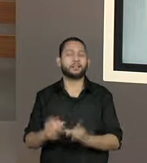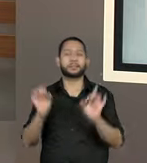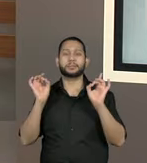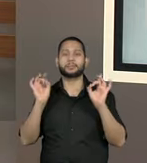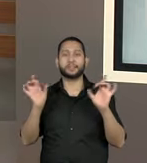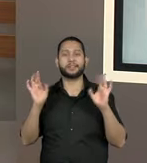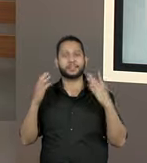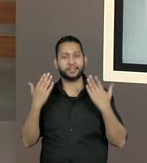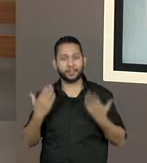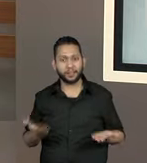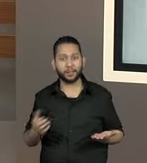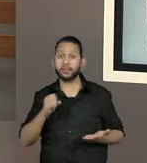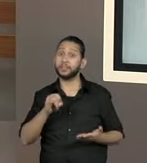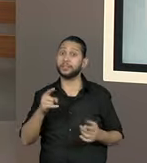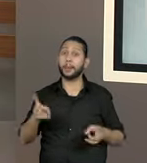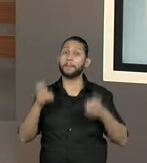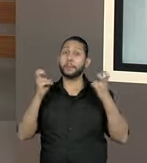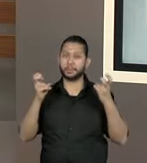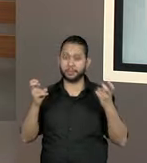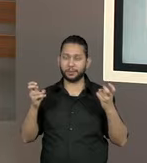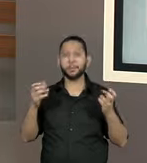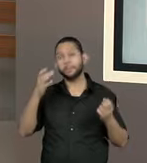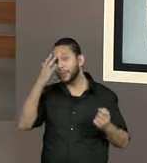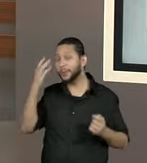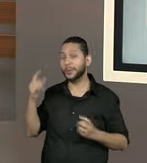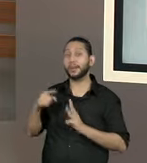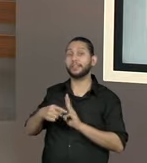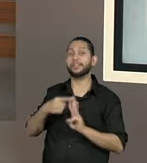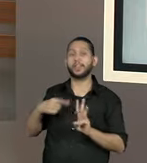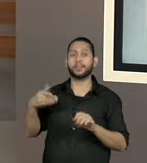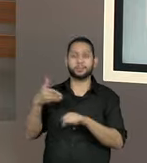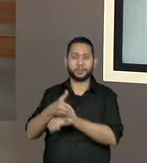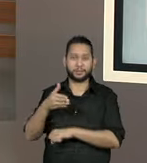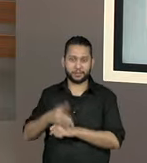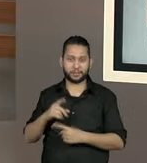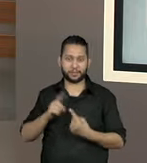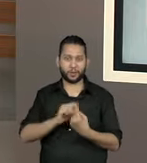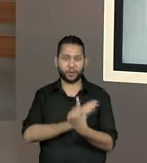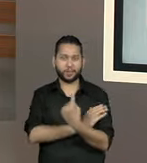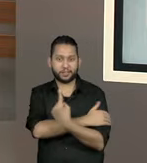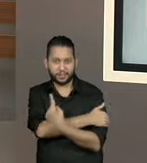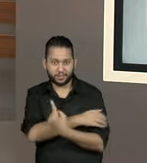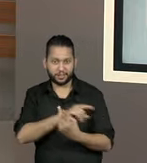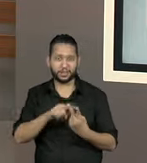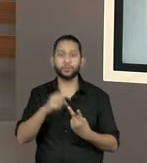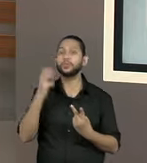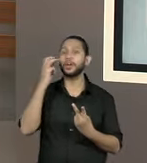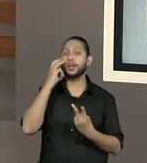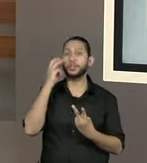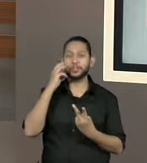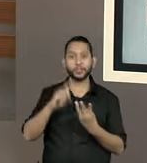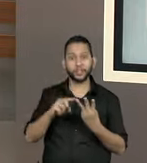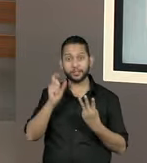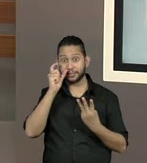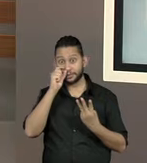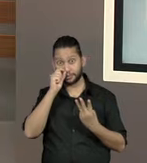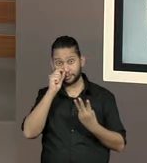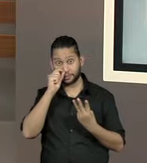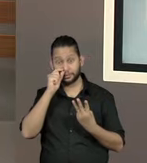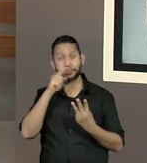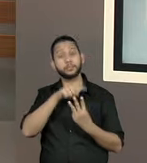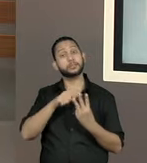e que sim, vocês perceberam que contou com a participação dos professores Adriano, professora Regiane Oliveira e professor